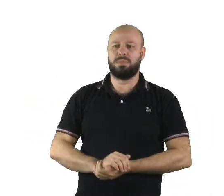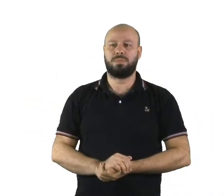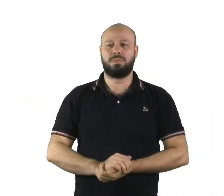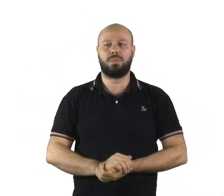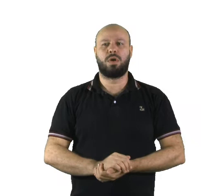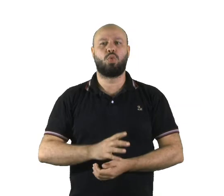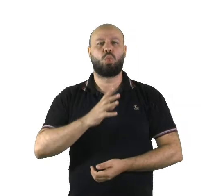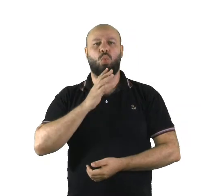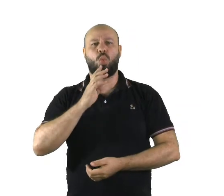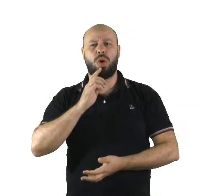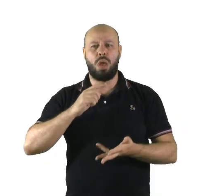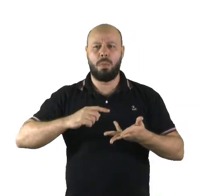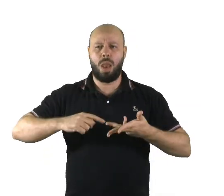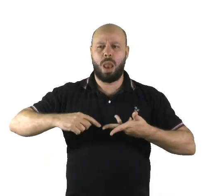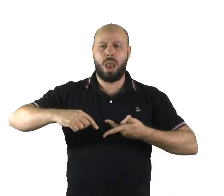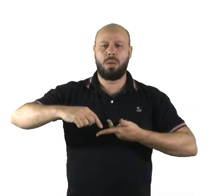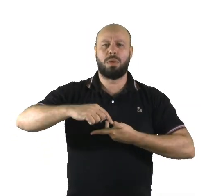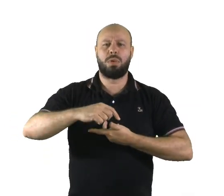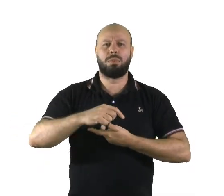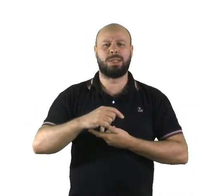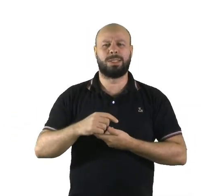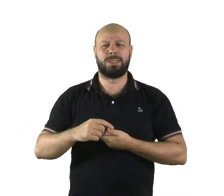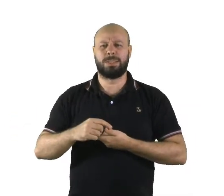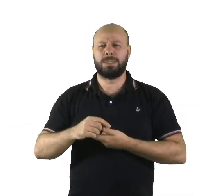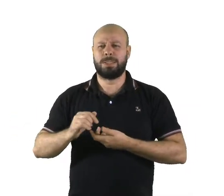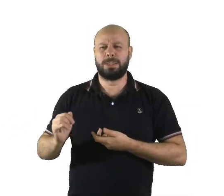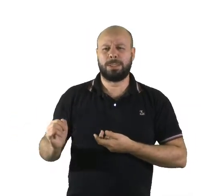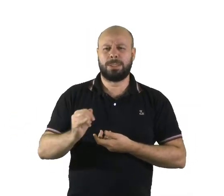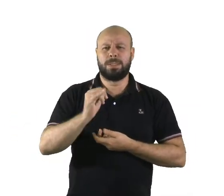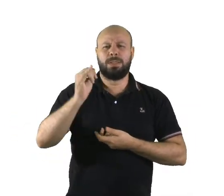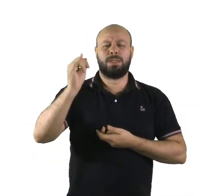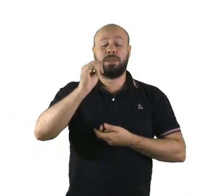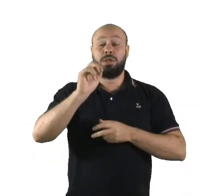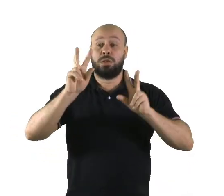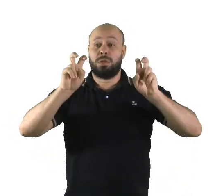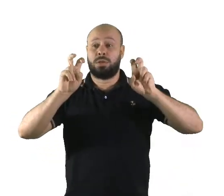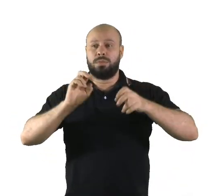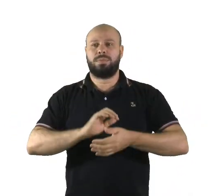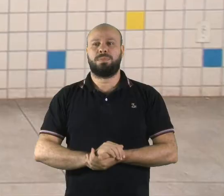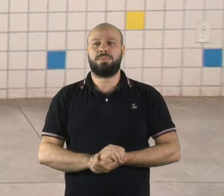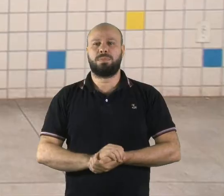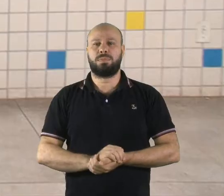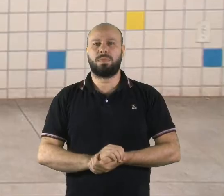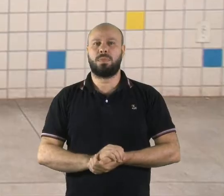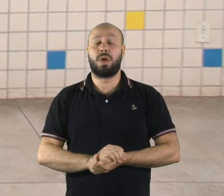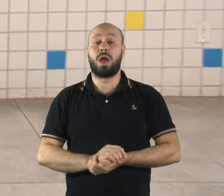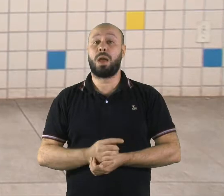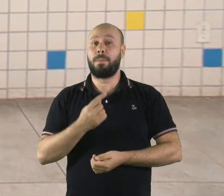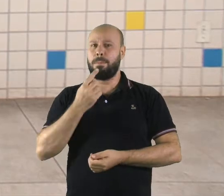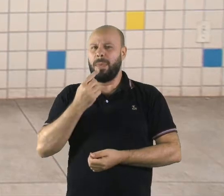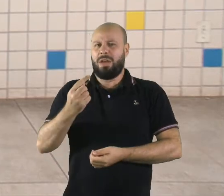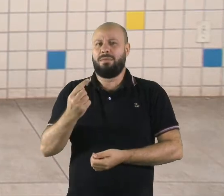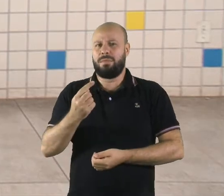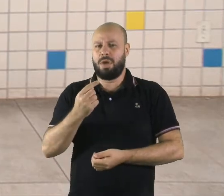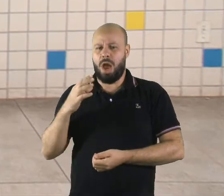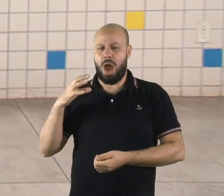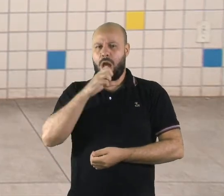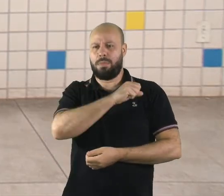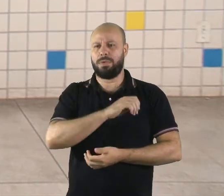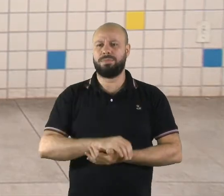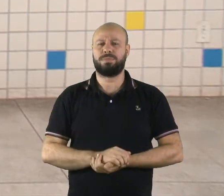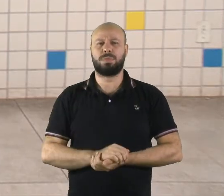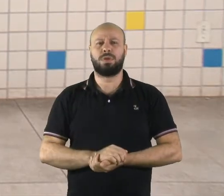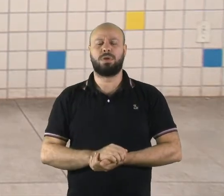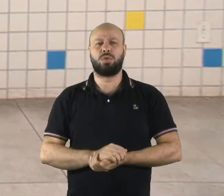os aspectos mais relevantes sobre o assunto. Forma breve. No texto informativo, você